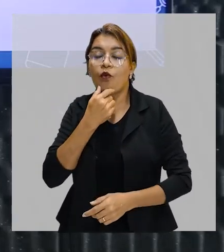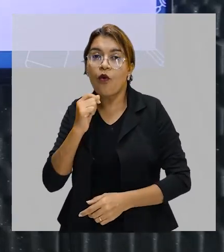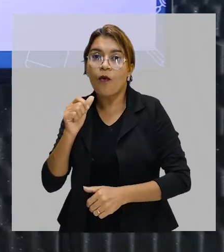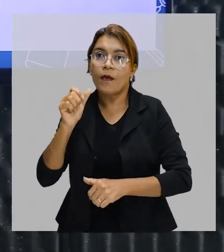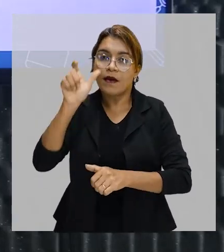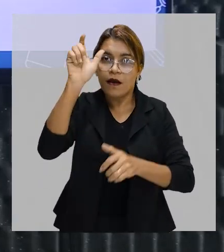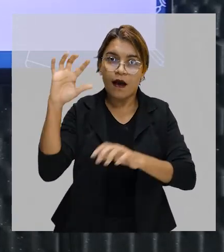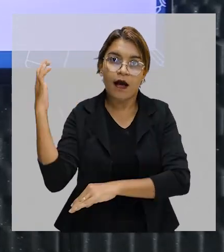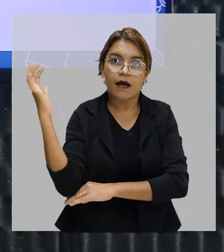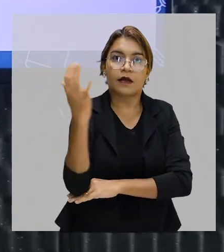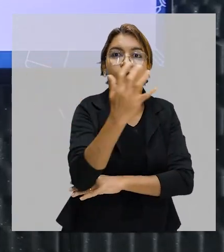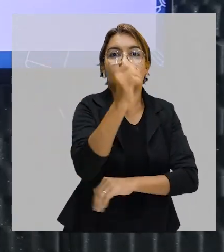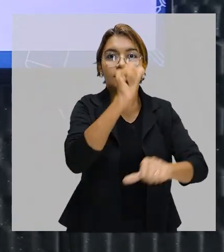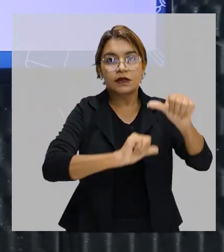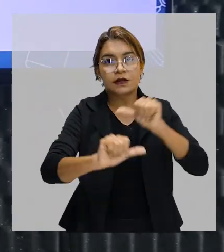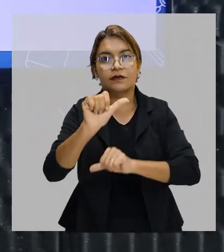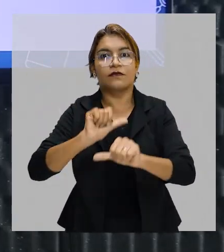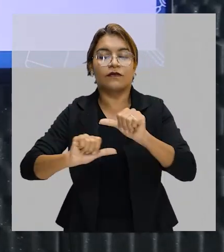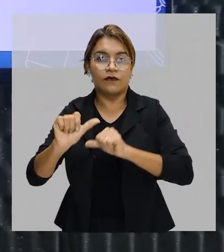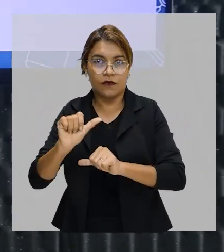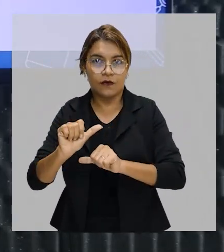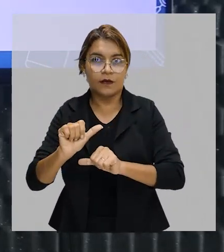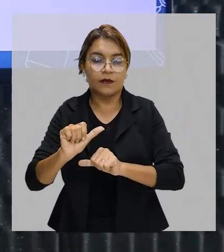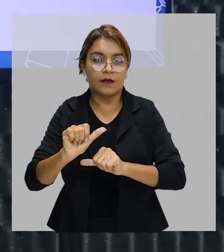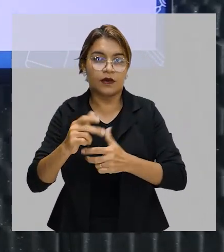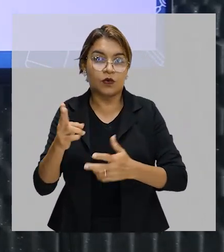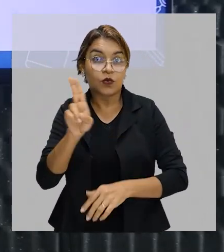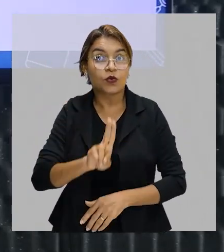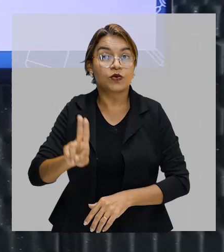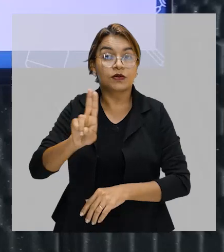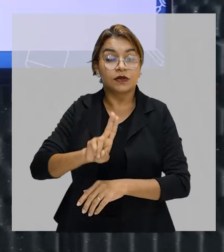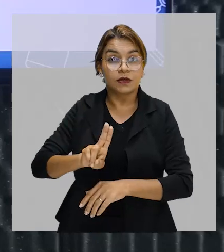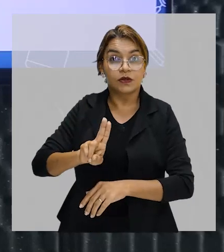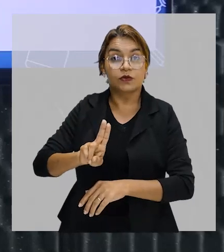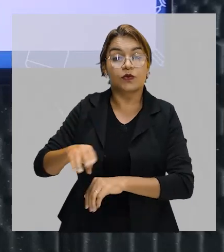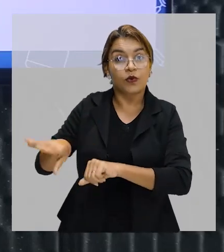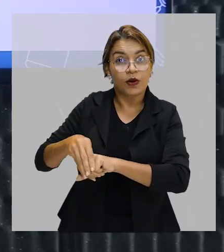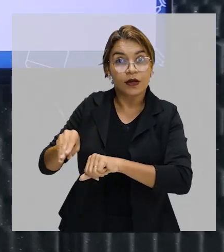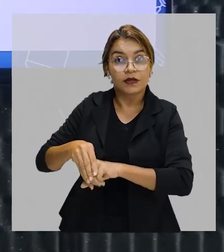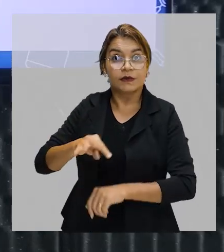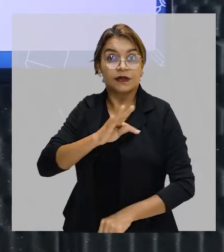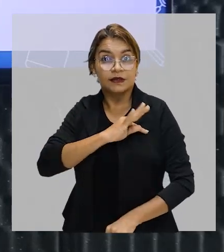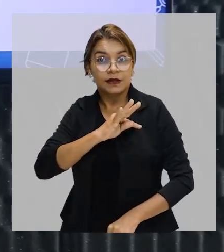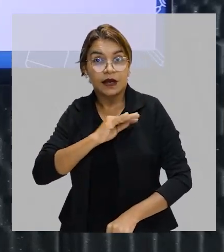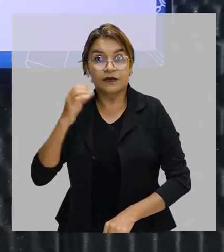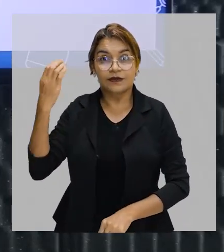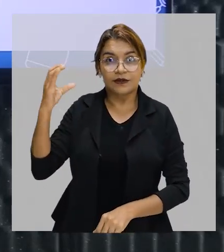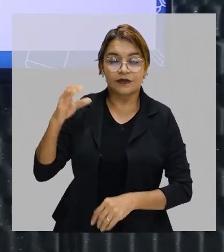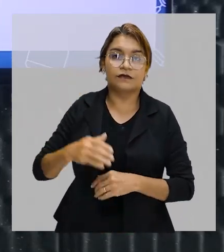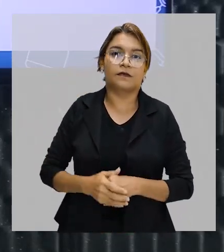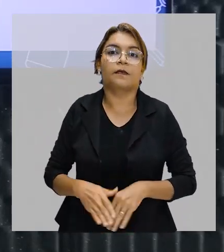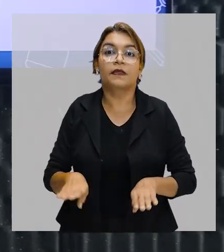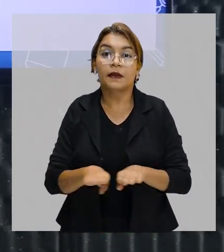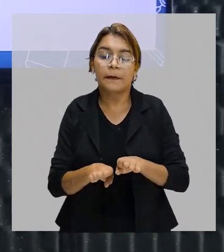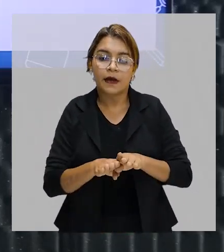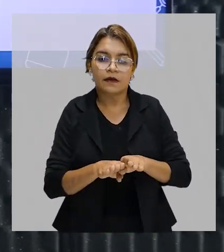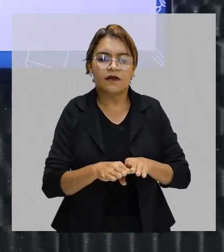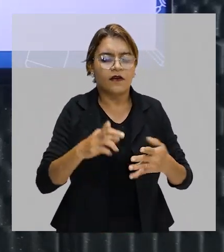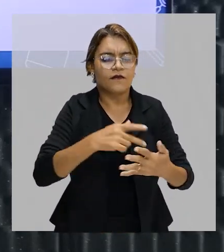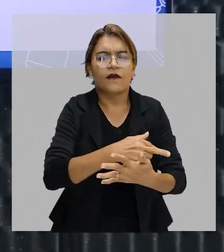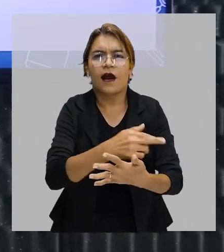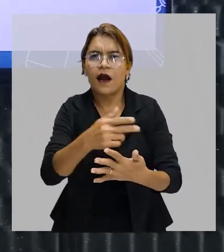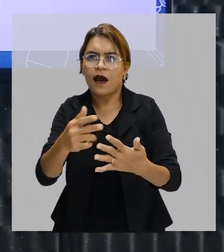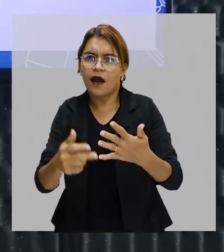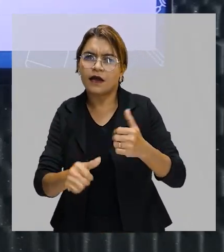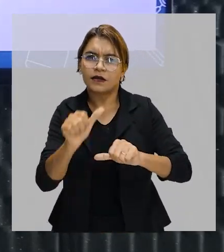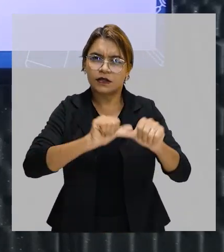transformação da realidade a partir do conhecimento técnico, do conhecimento científico. As transformações que aconteceram